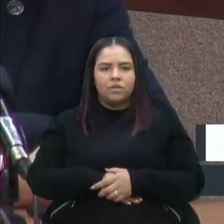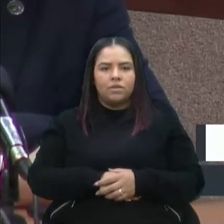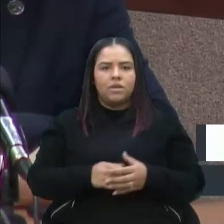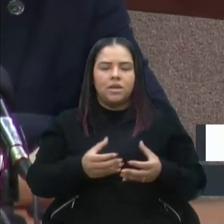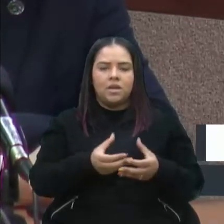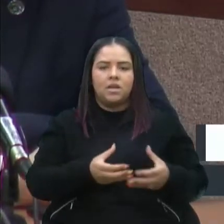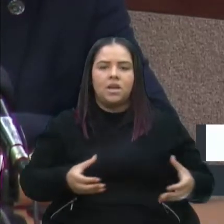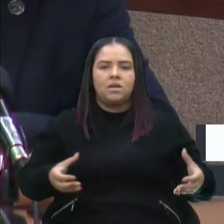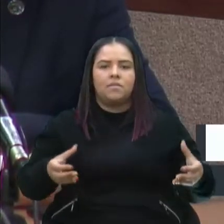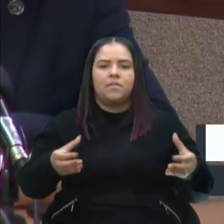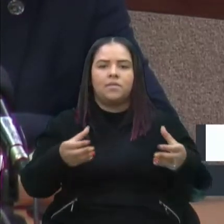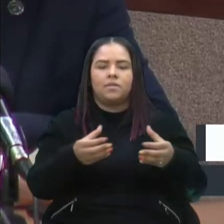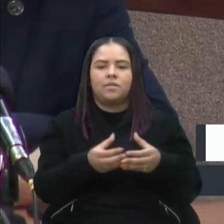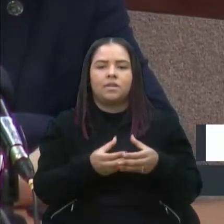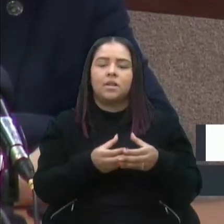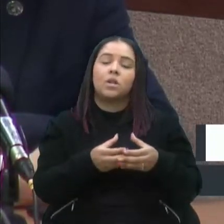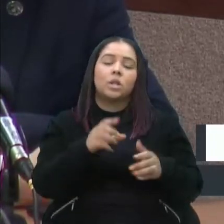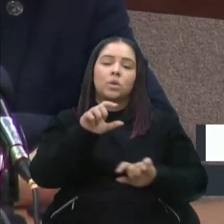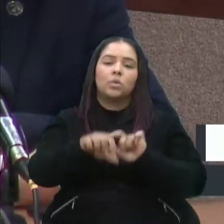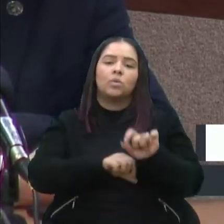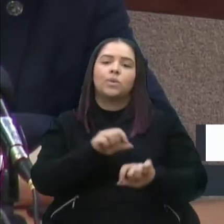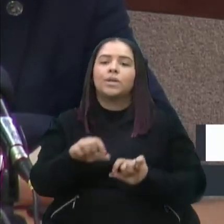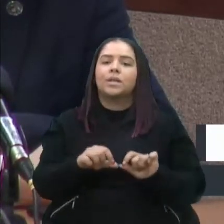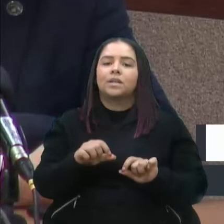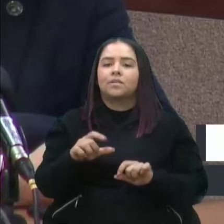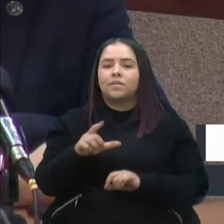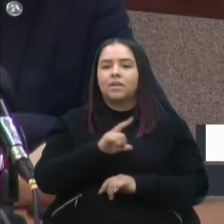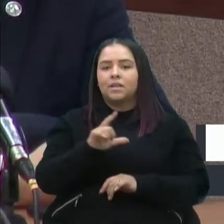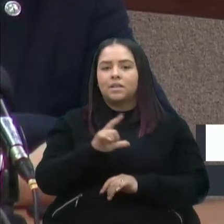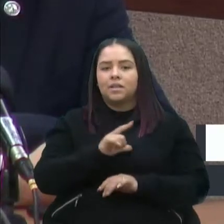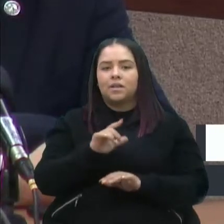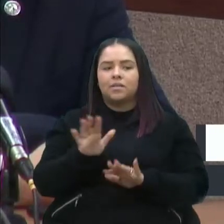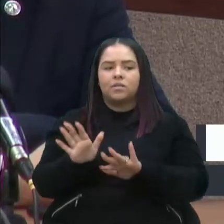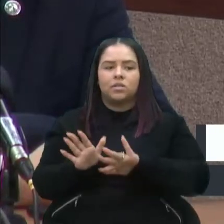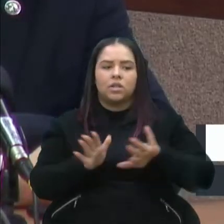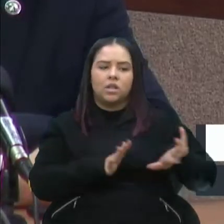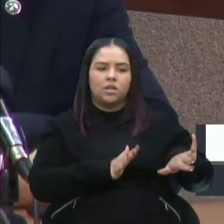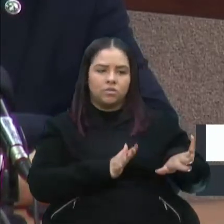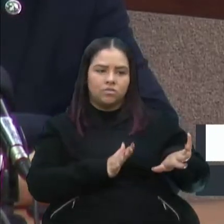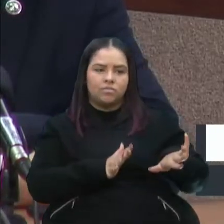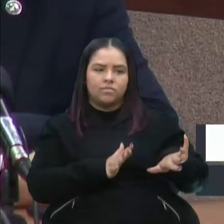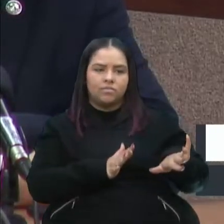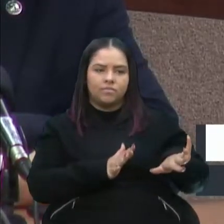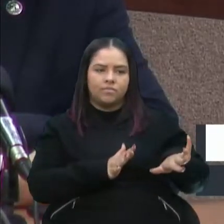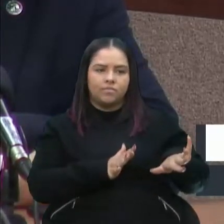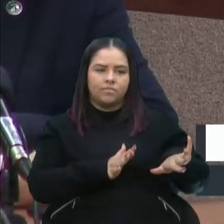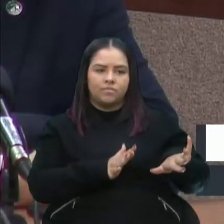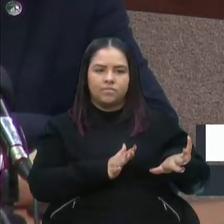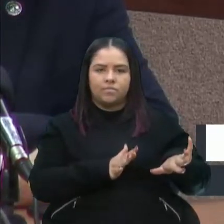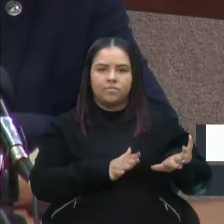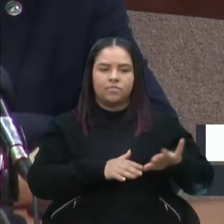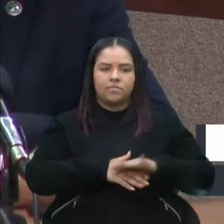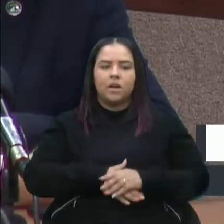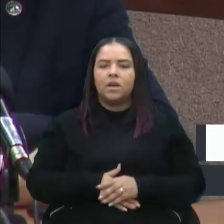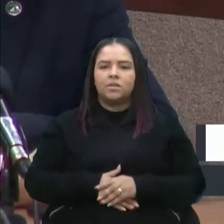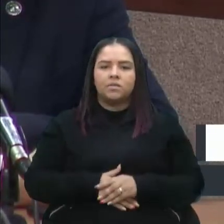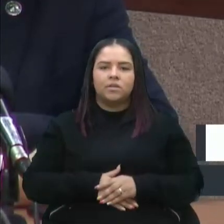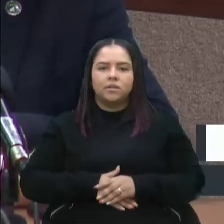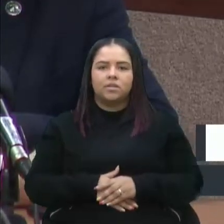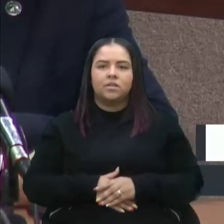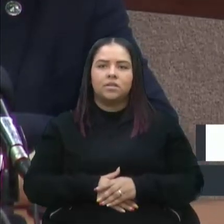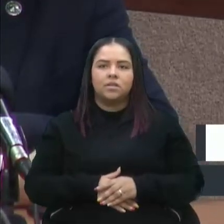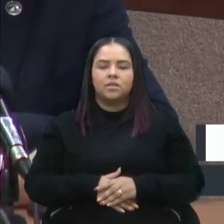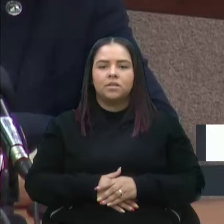por ser oposição, será deixado de lado. E aí o que a gente pode fazer? Rezar que no próximo